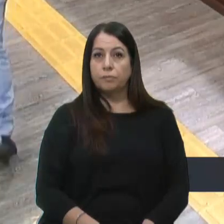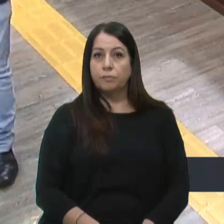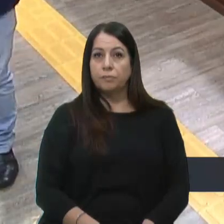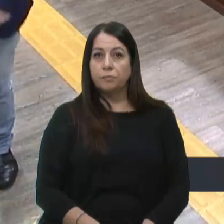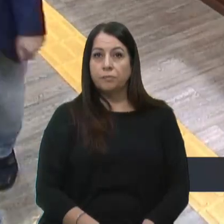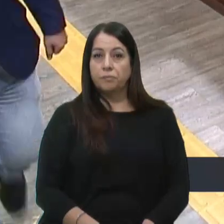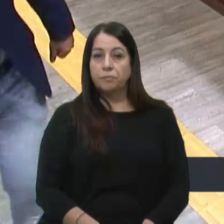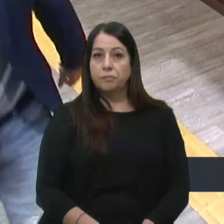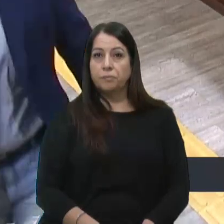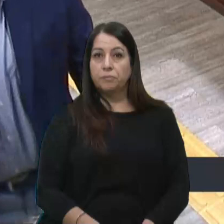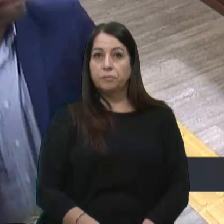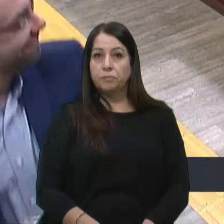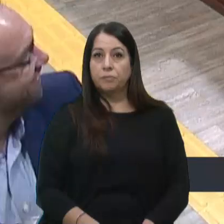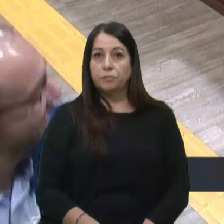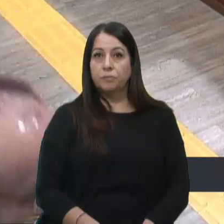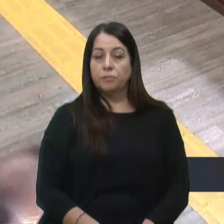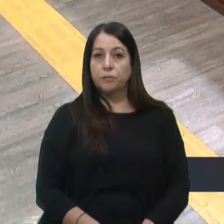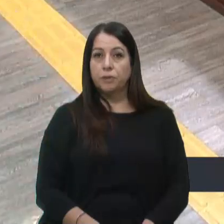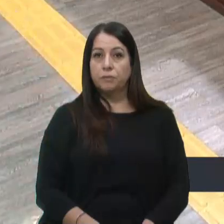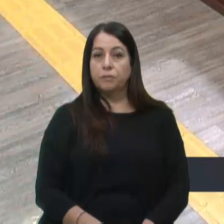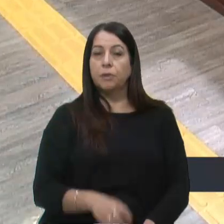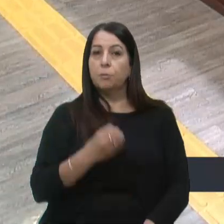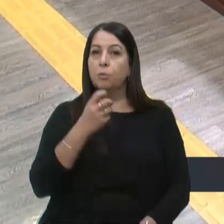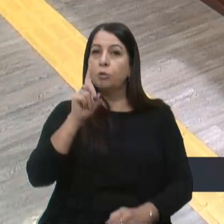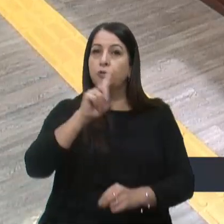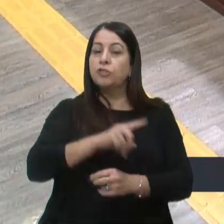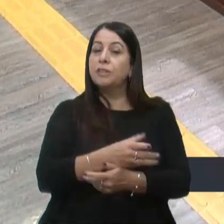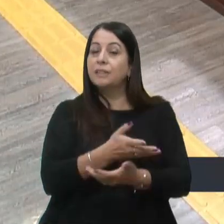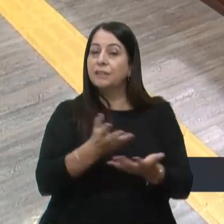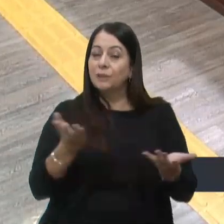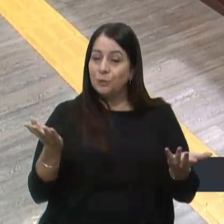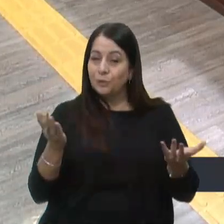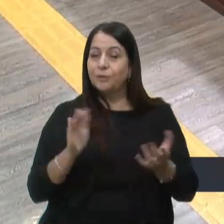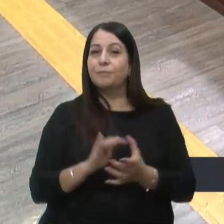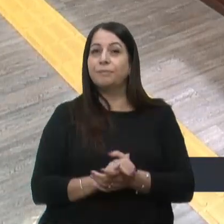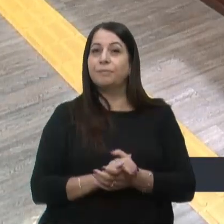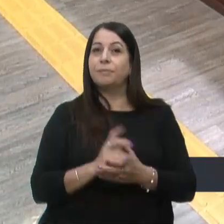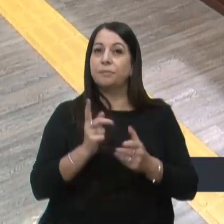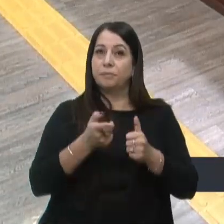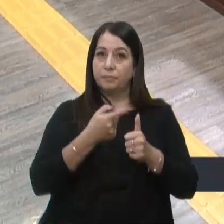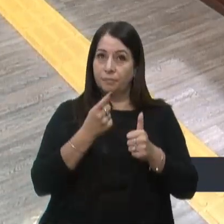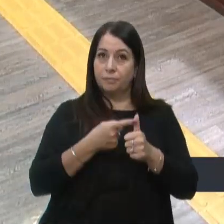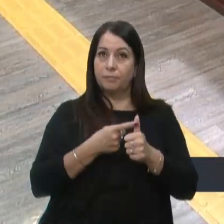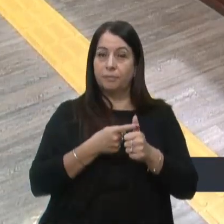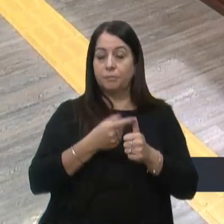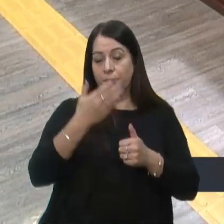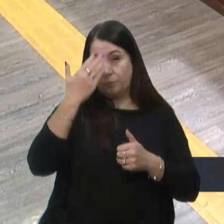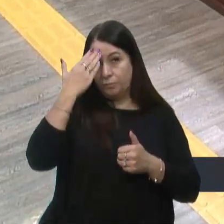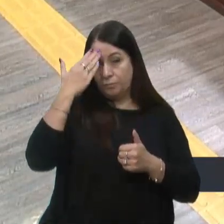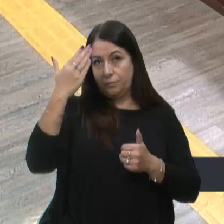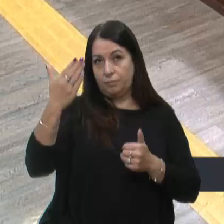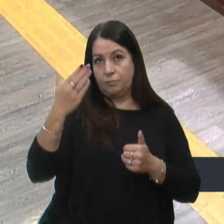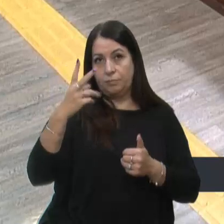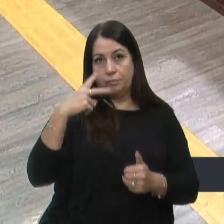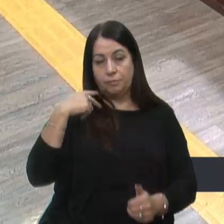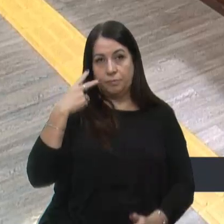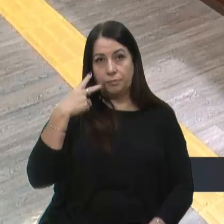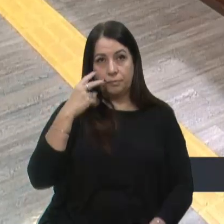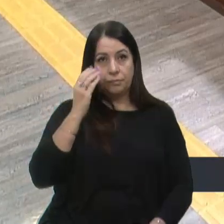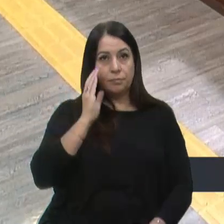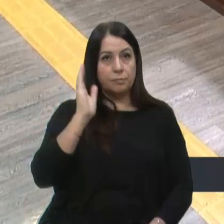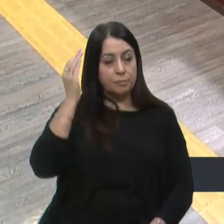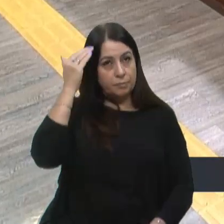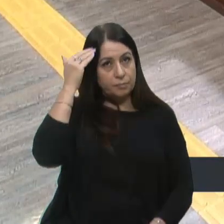Tá bom, obrigada. Bom dia a todos. Primeiramente, meu agradecimento ao vereador